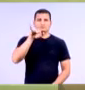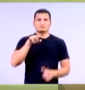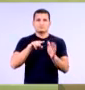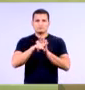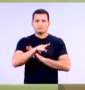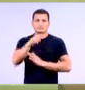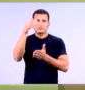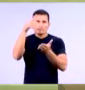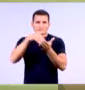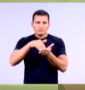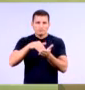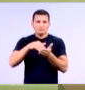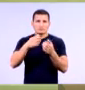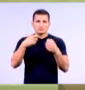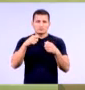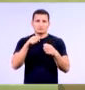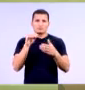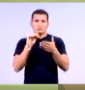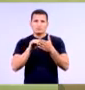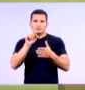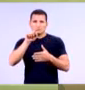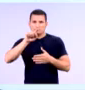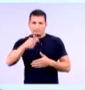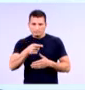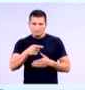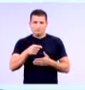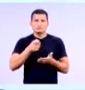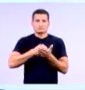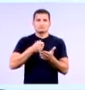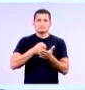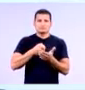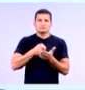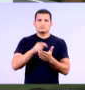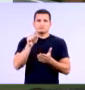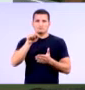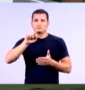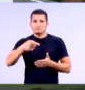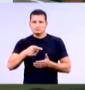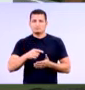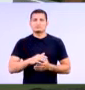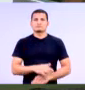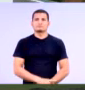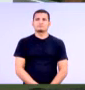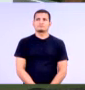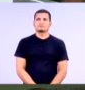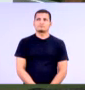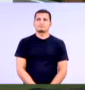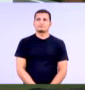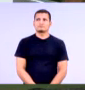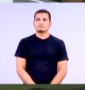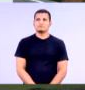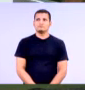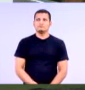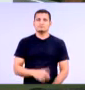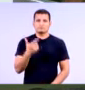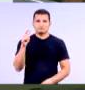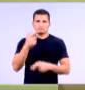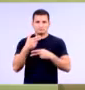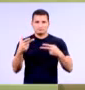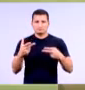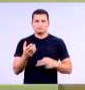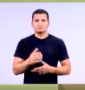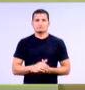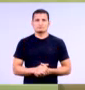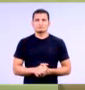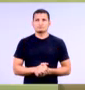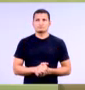sentença, instrução, precisa colocar ponto e vírgula. Obrigatório. Obrigatório, isso já foi visto. E outra coisa que eu gostaria de ressaltar é